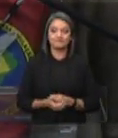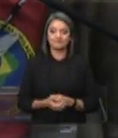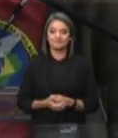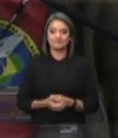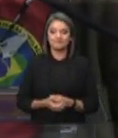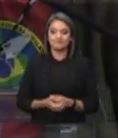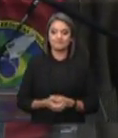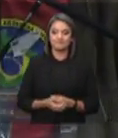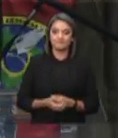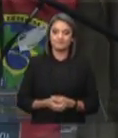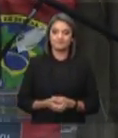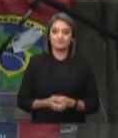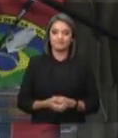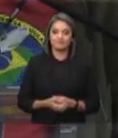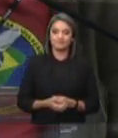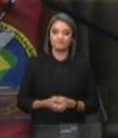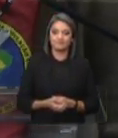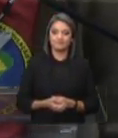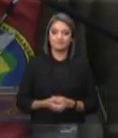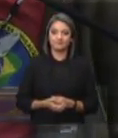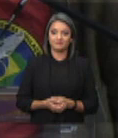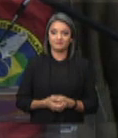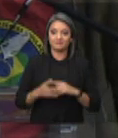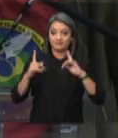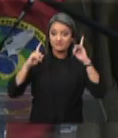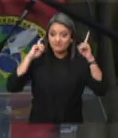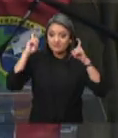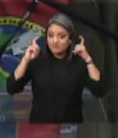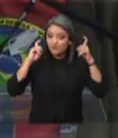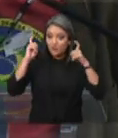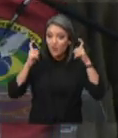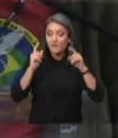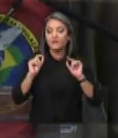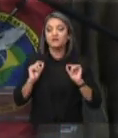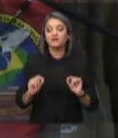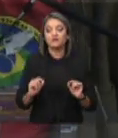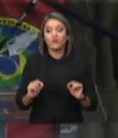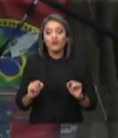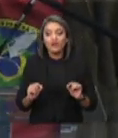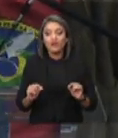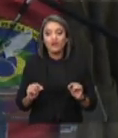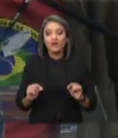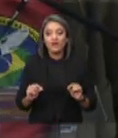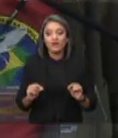a nossa preocupação estariam é sobre formalizar